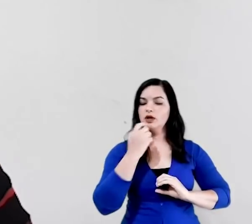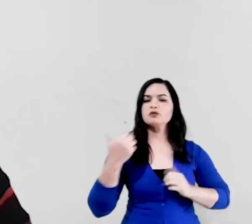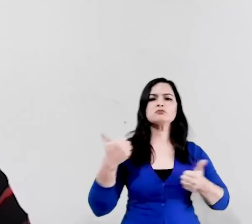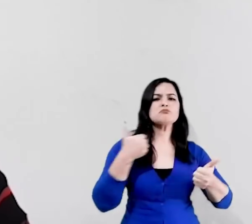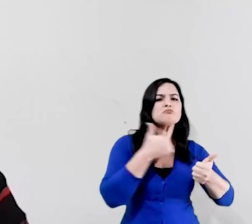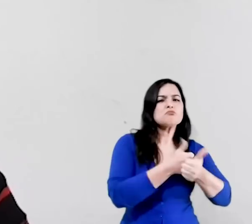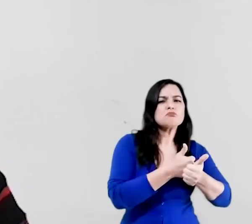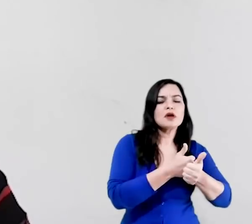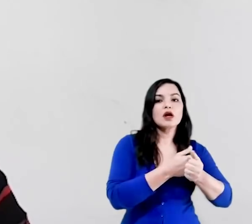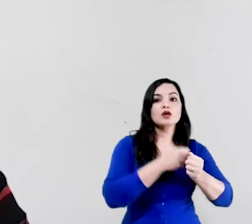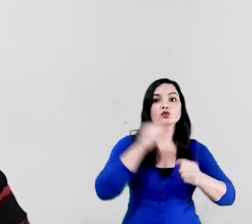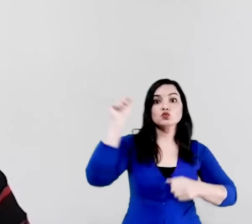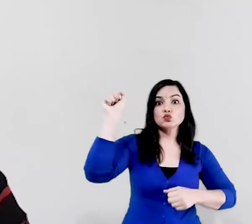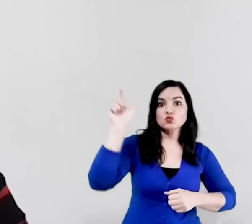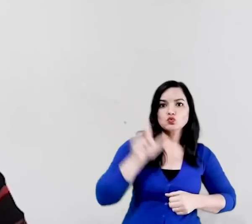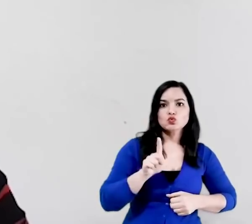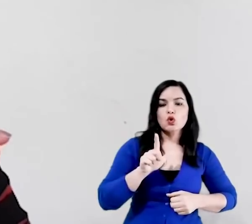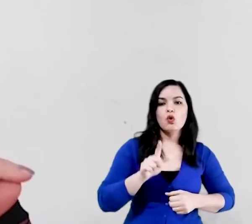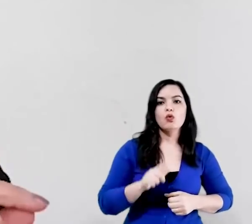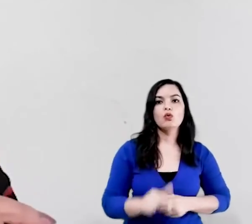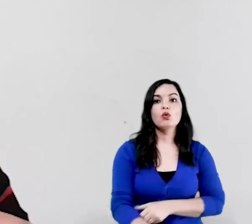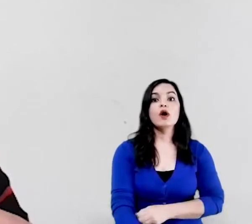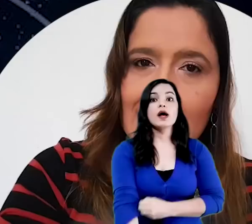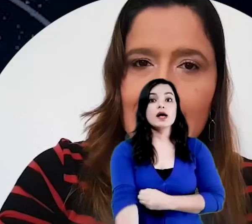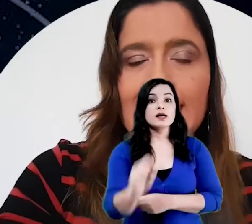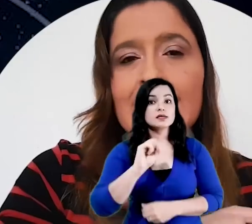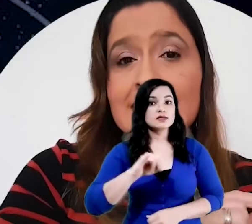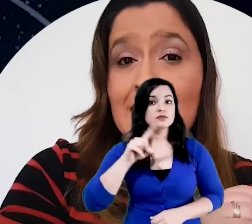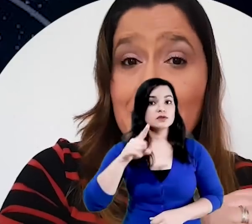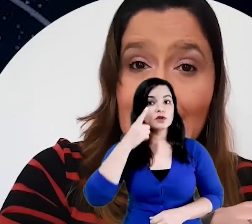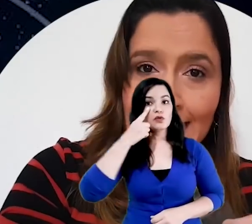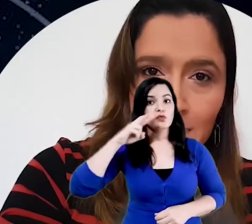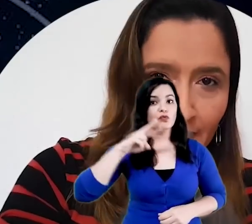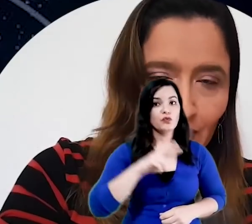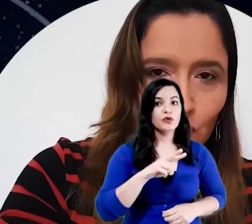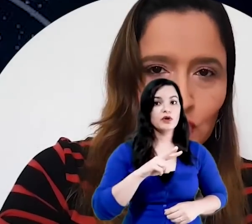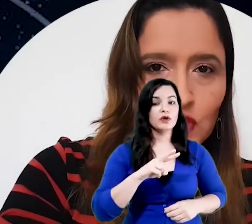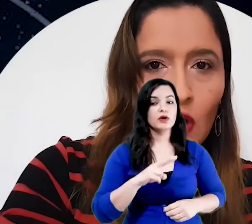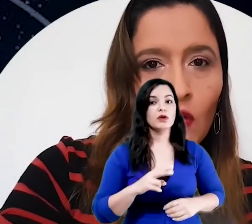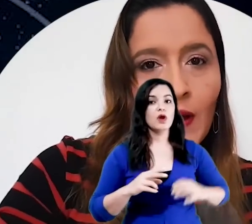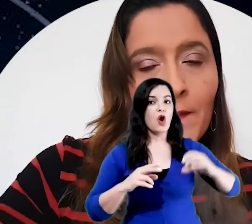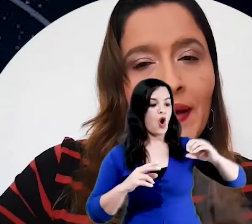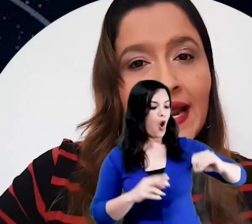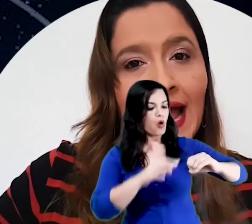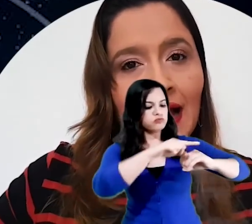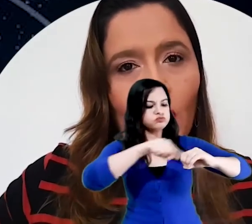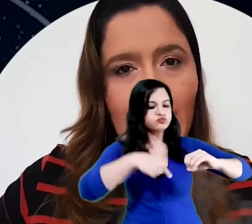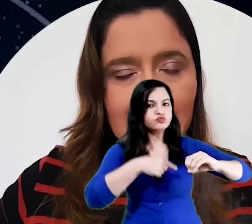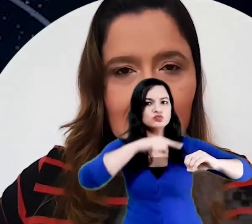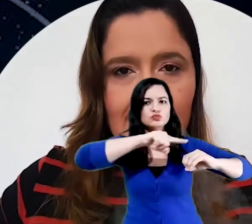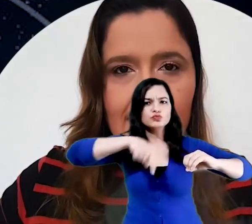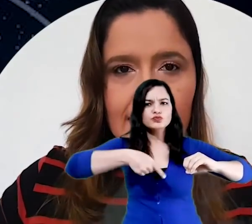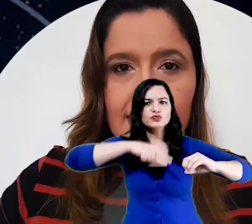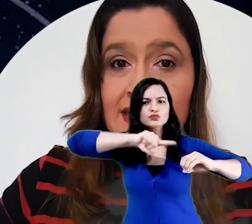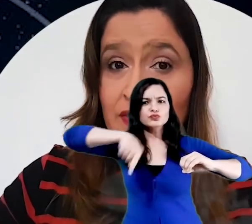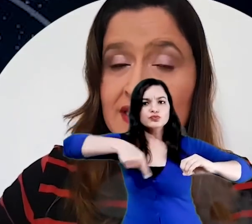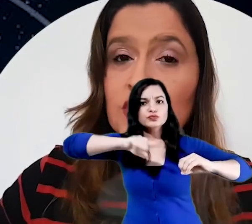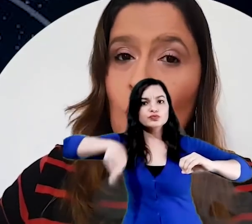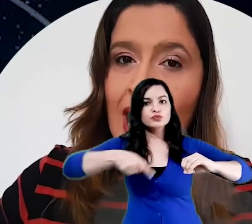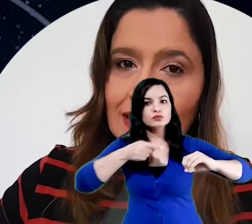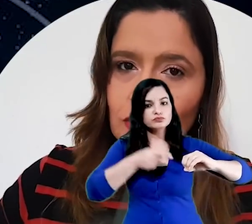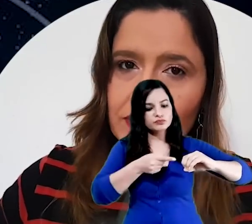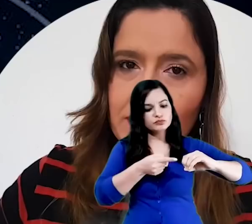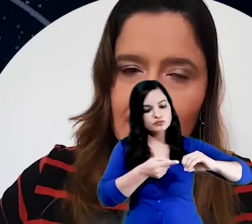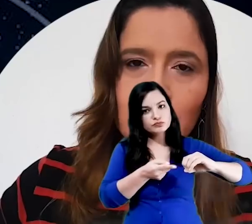for contando direitinho da primeira linha que está mais perto do Sol para a quarta linha, que são